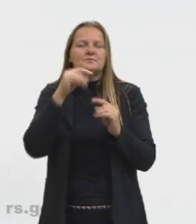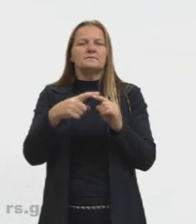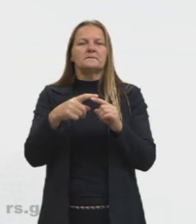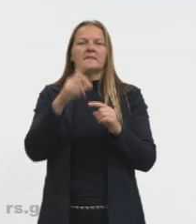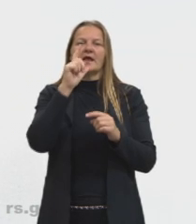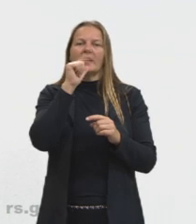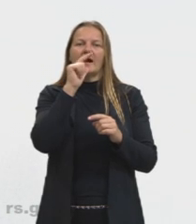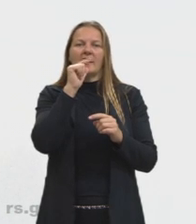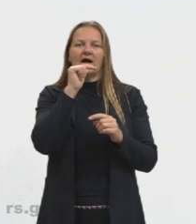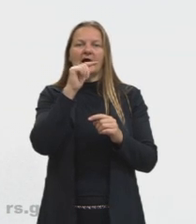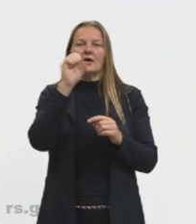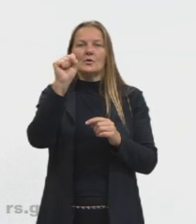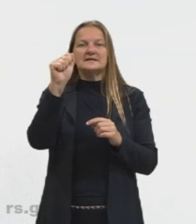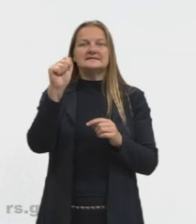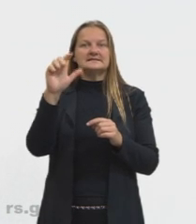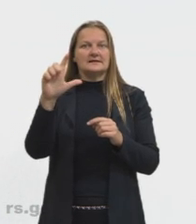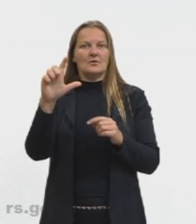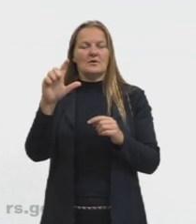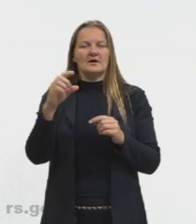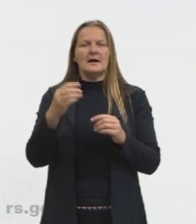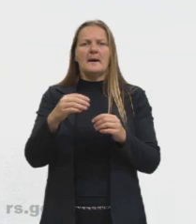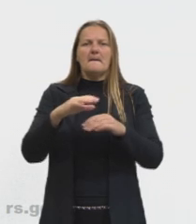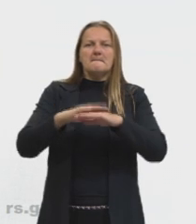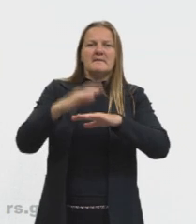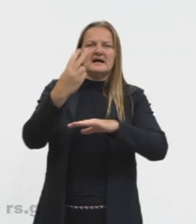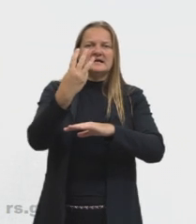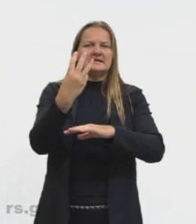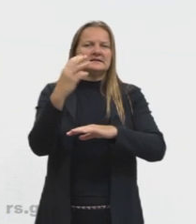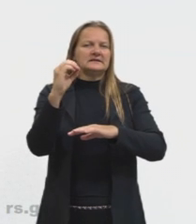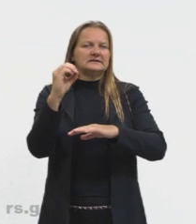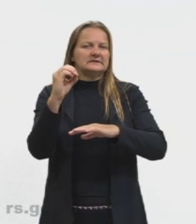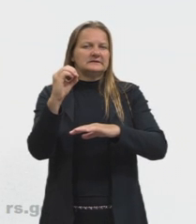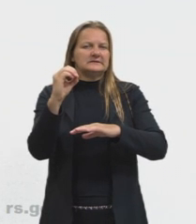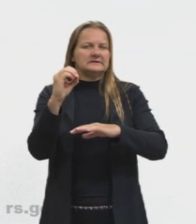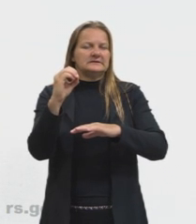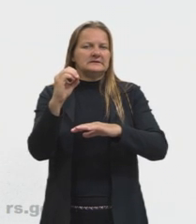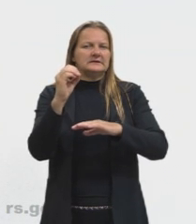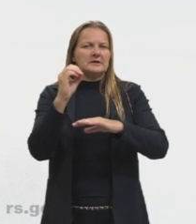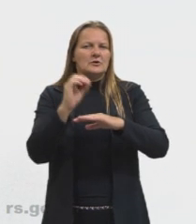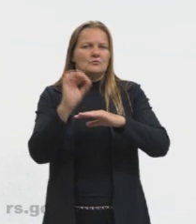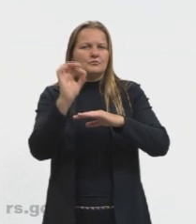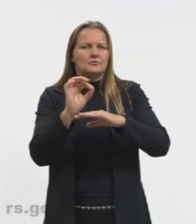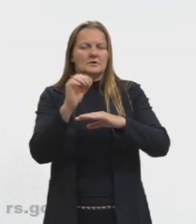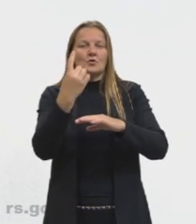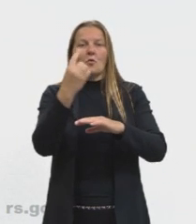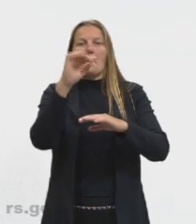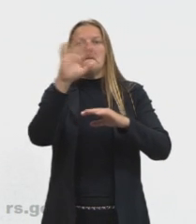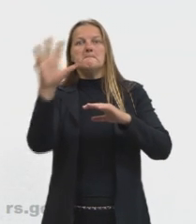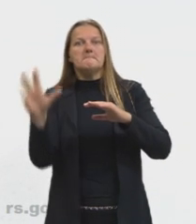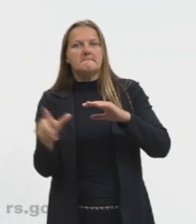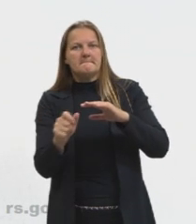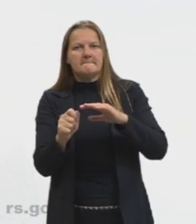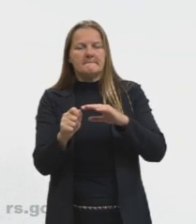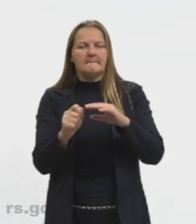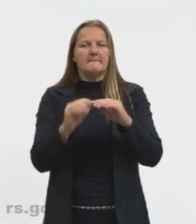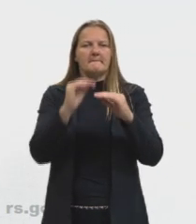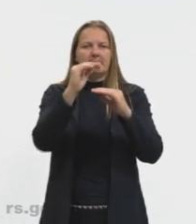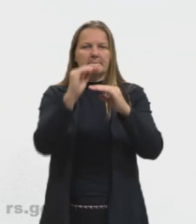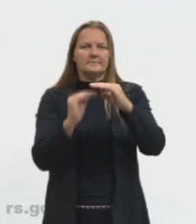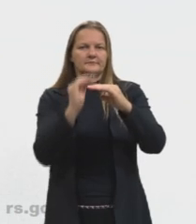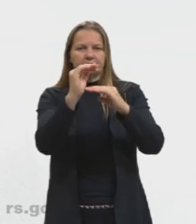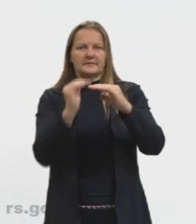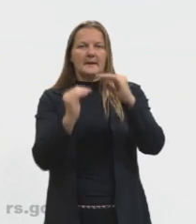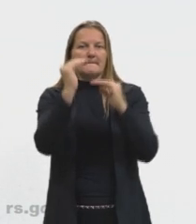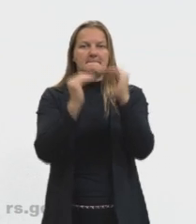água é salgada tem que ser acima de 30 trinta partes por milhão né uma coisa assim tá a gurizada é